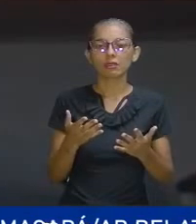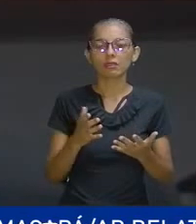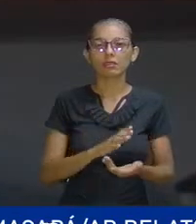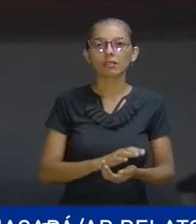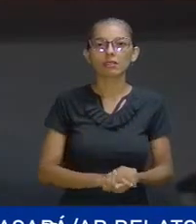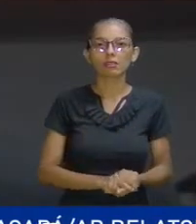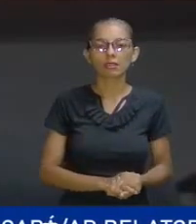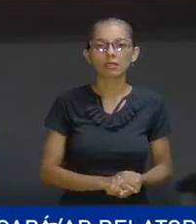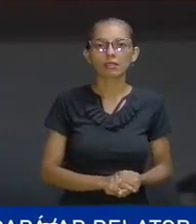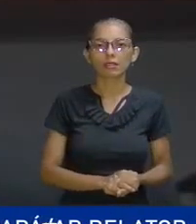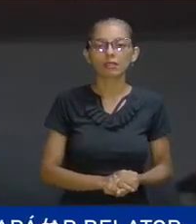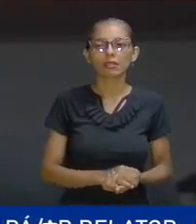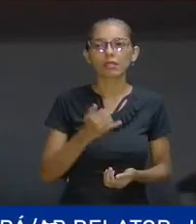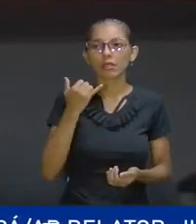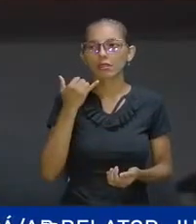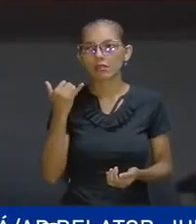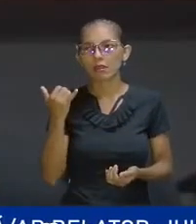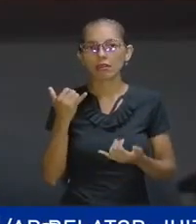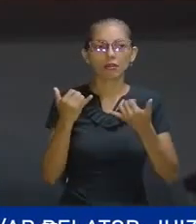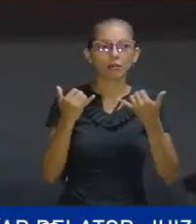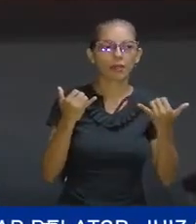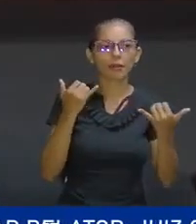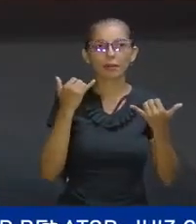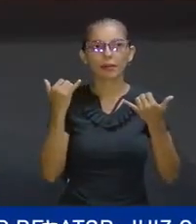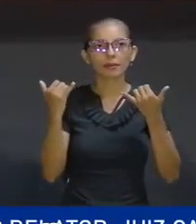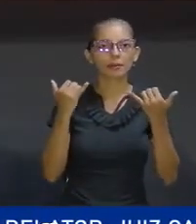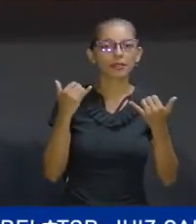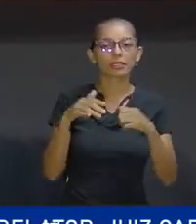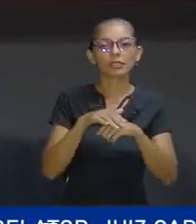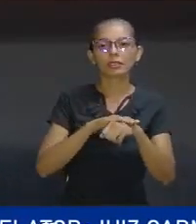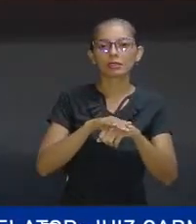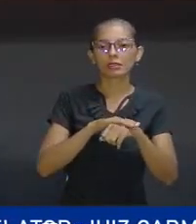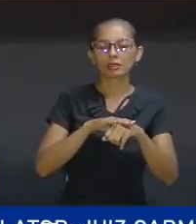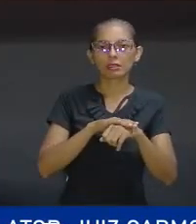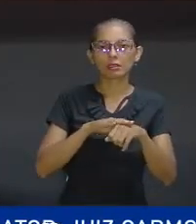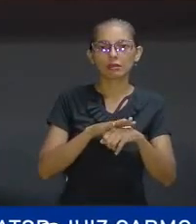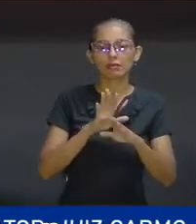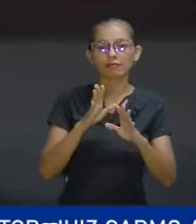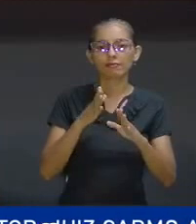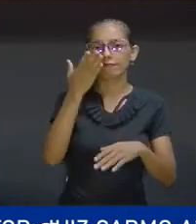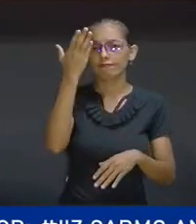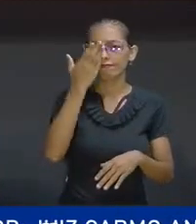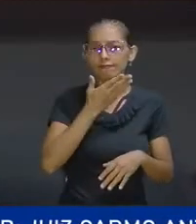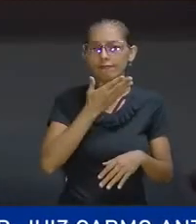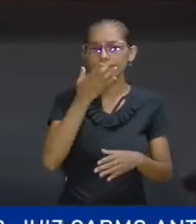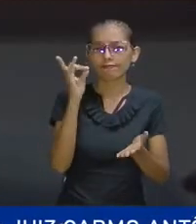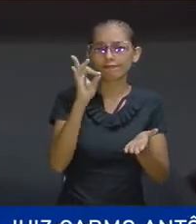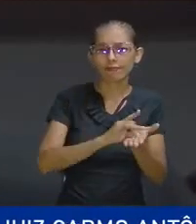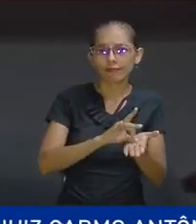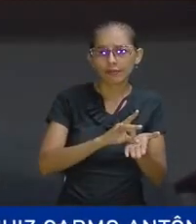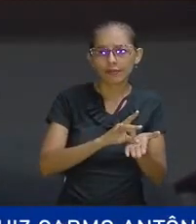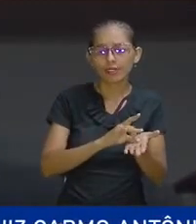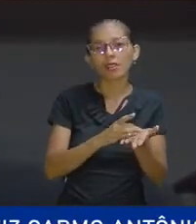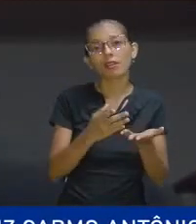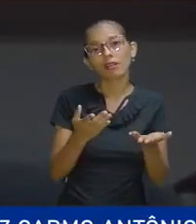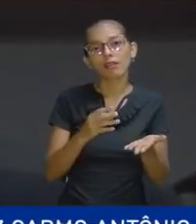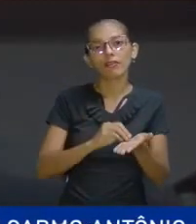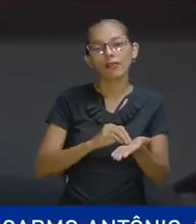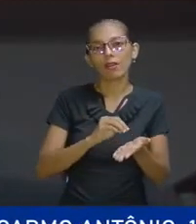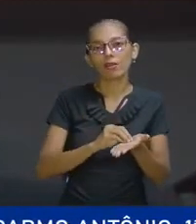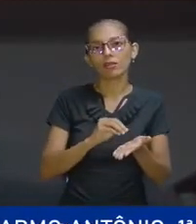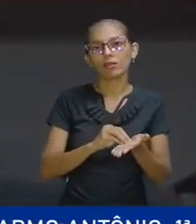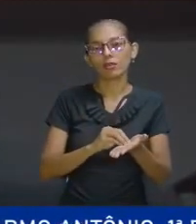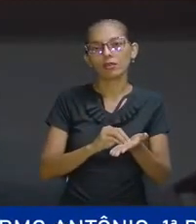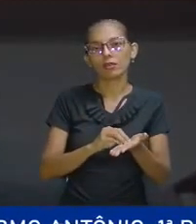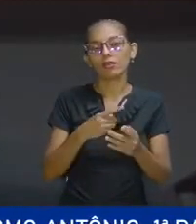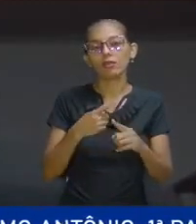com supostas ligações, supostas influências. Mas, concretamente, não tem prova, evidências, né, de que